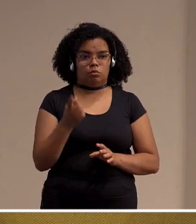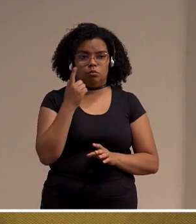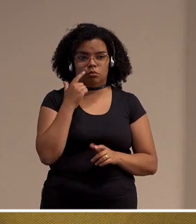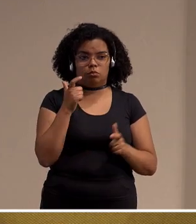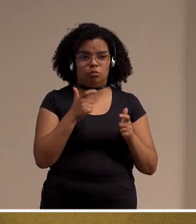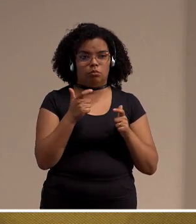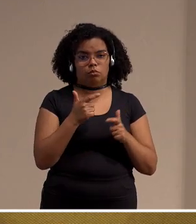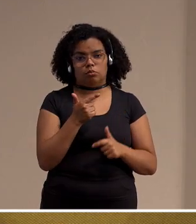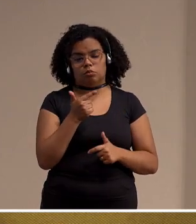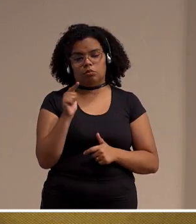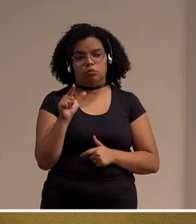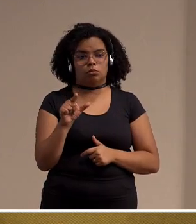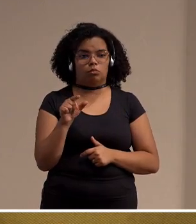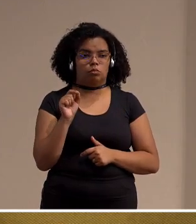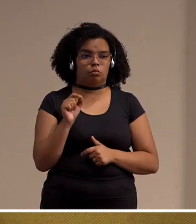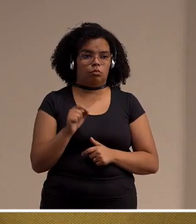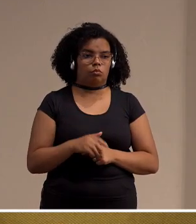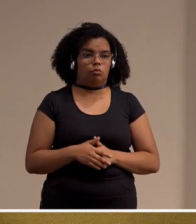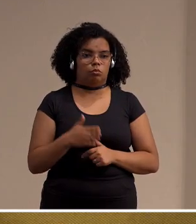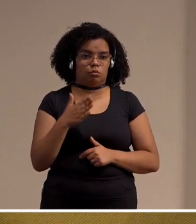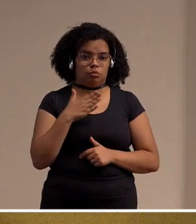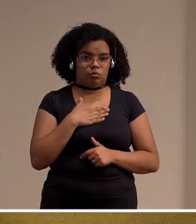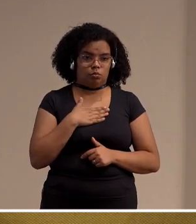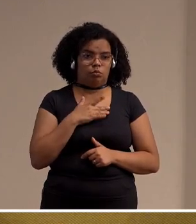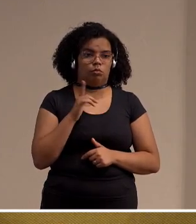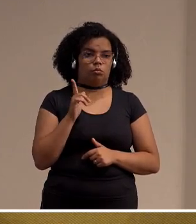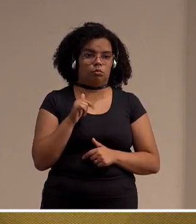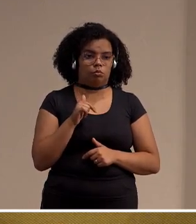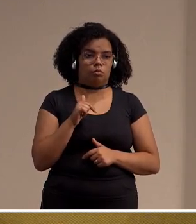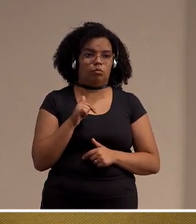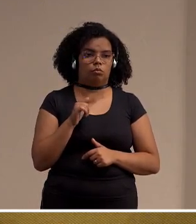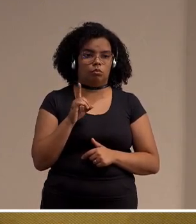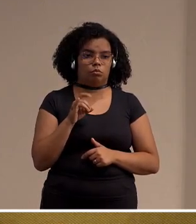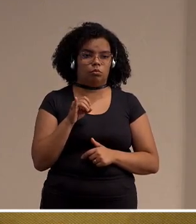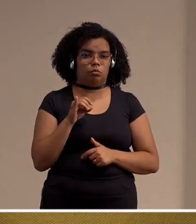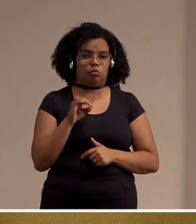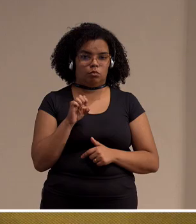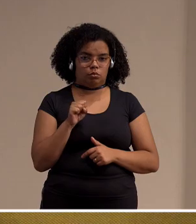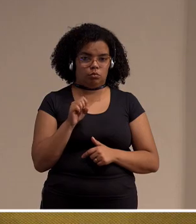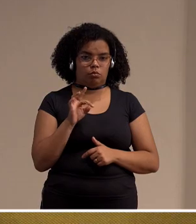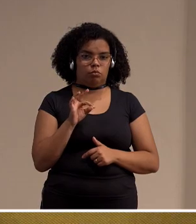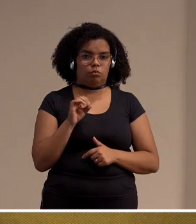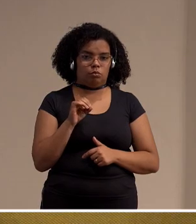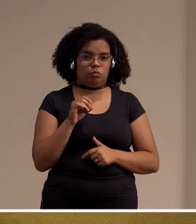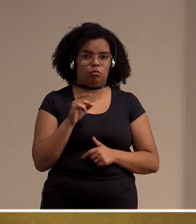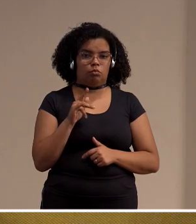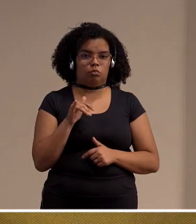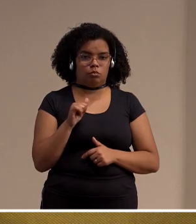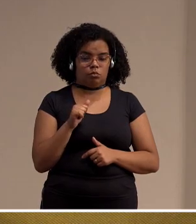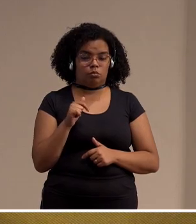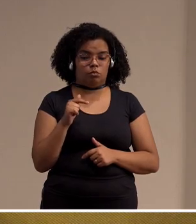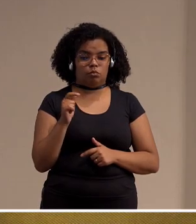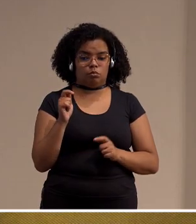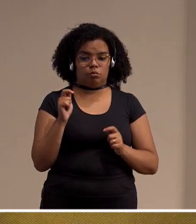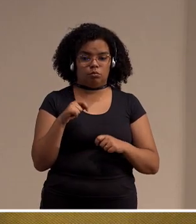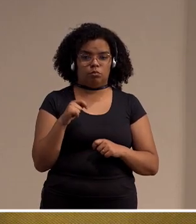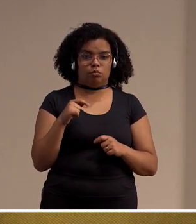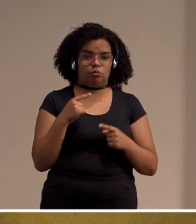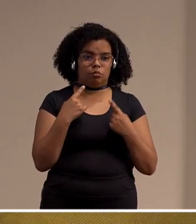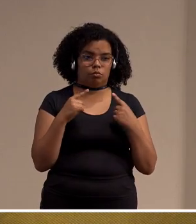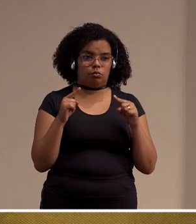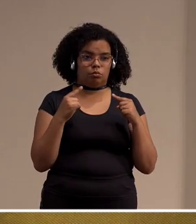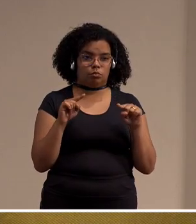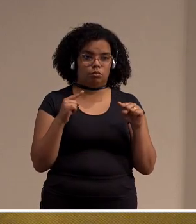para mim isso é uma verdadeira distopia. Essa capacidade crítica, para mim, é o que define a